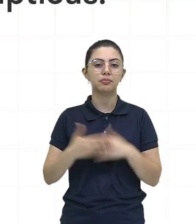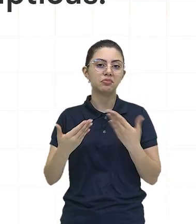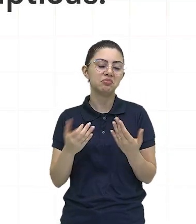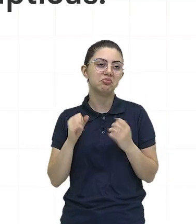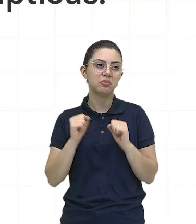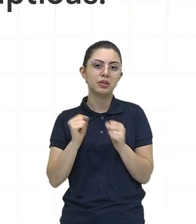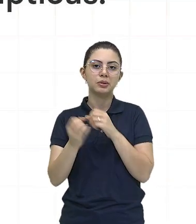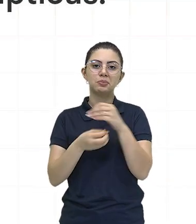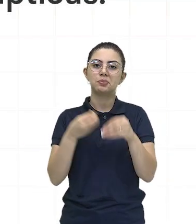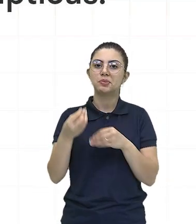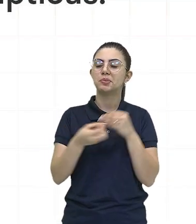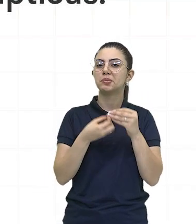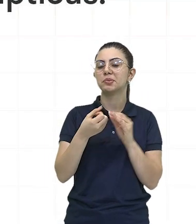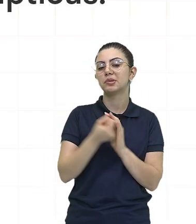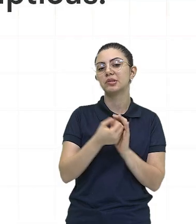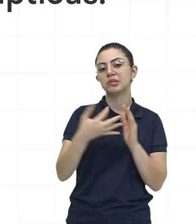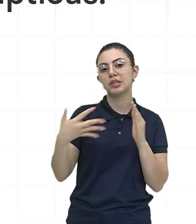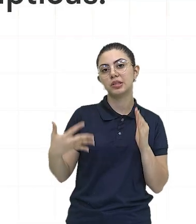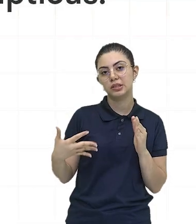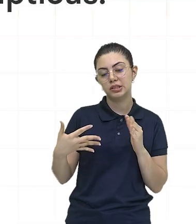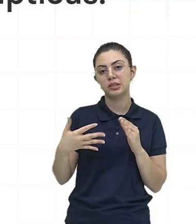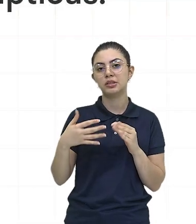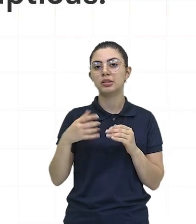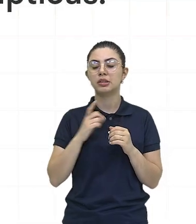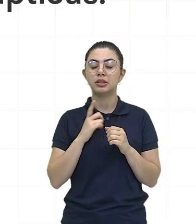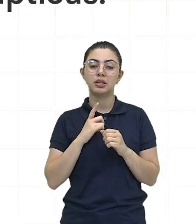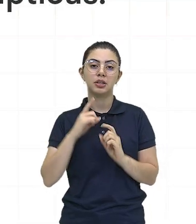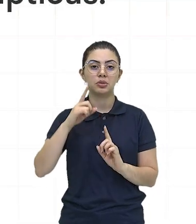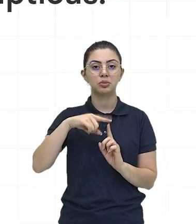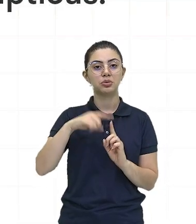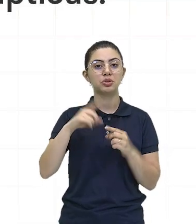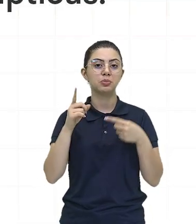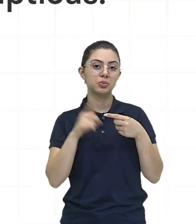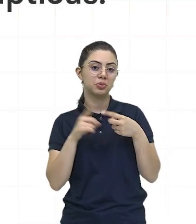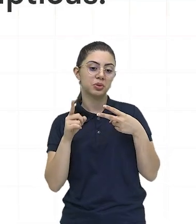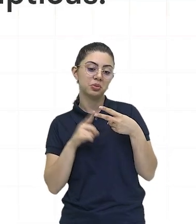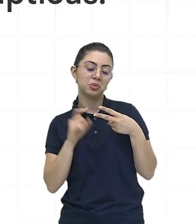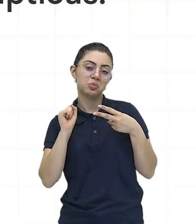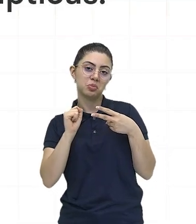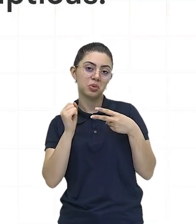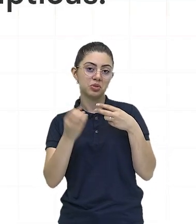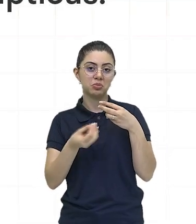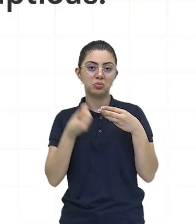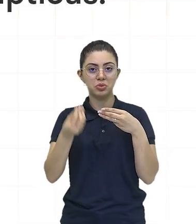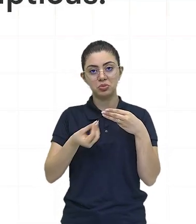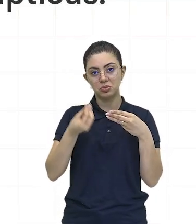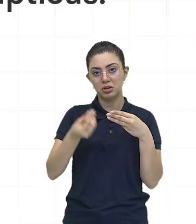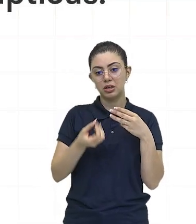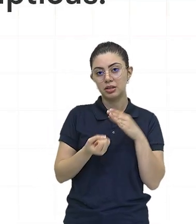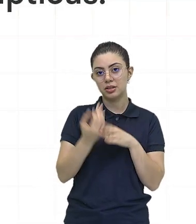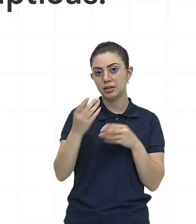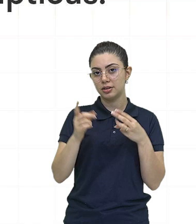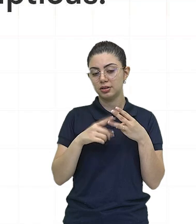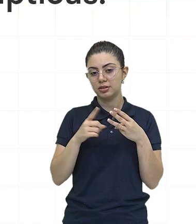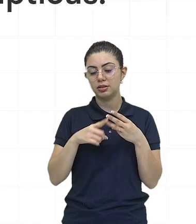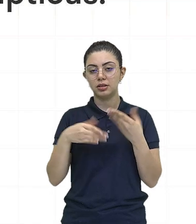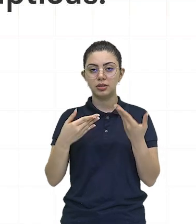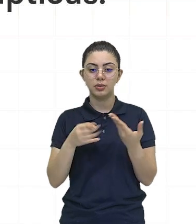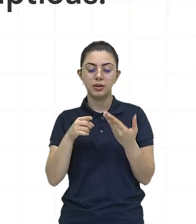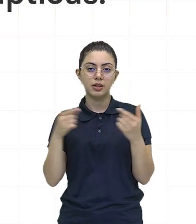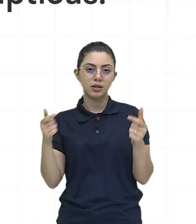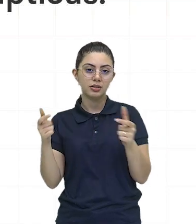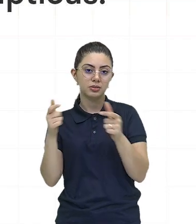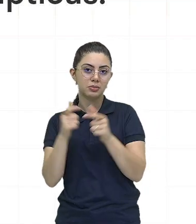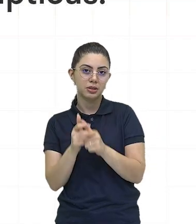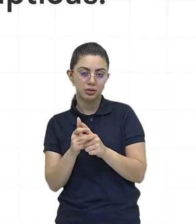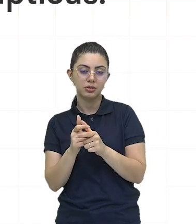uma mistura de características, tanto das espirais quanto das elípticas. Geralmente, elas são menores e